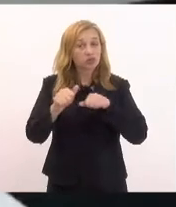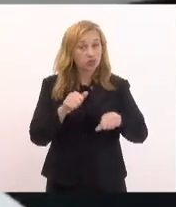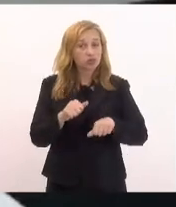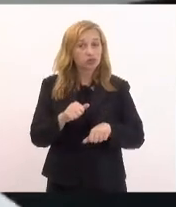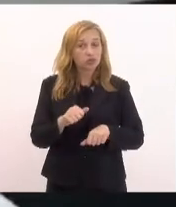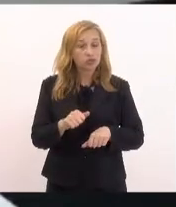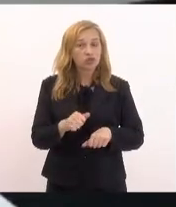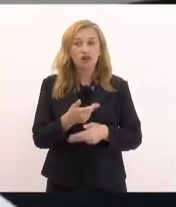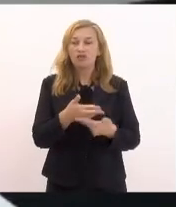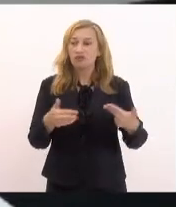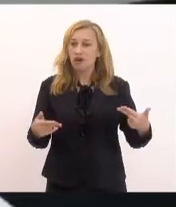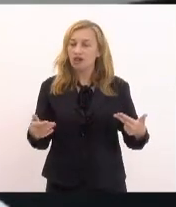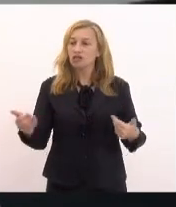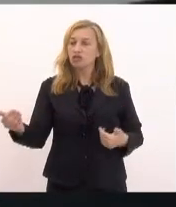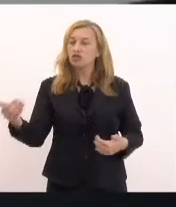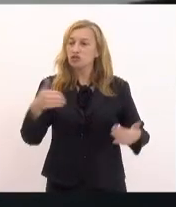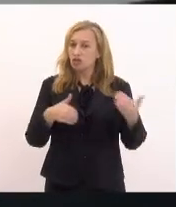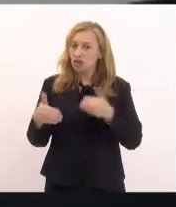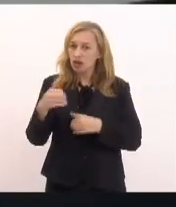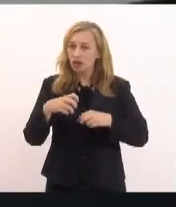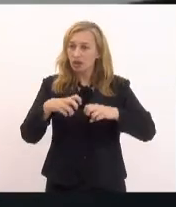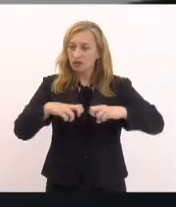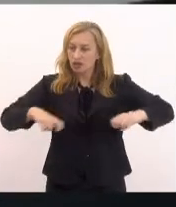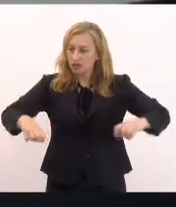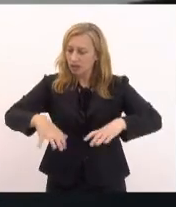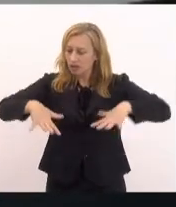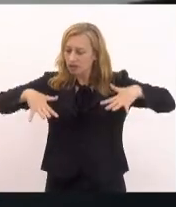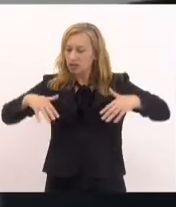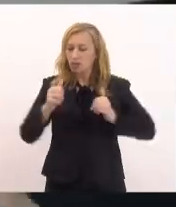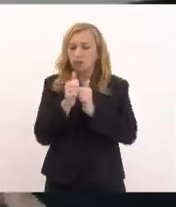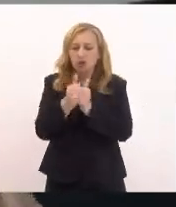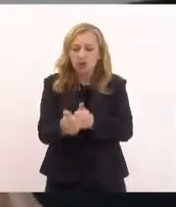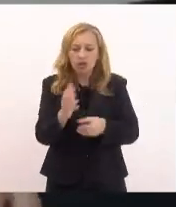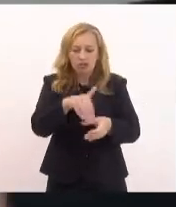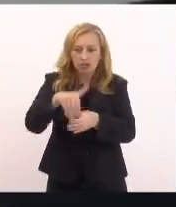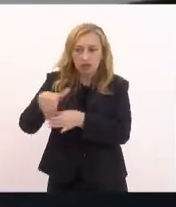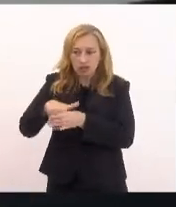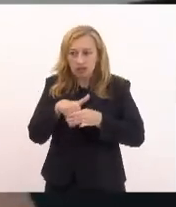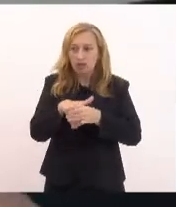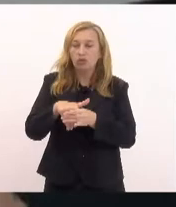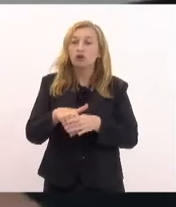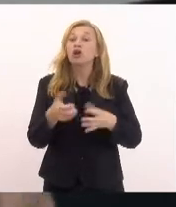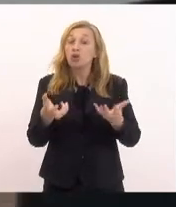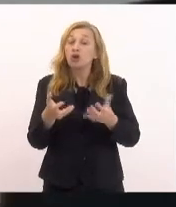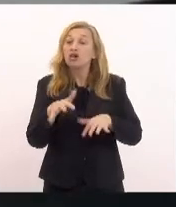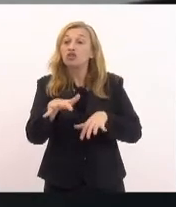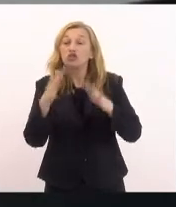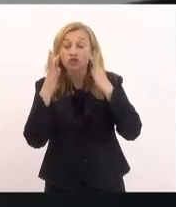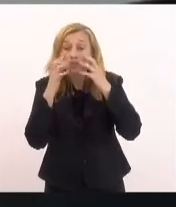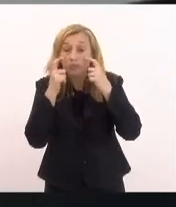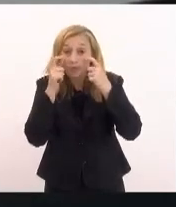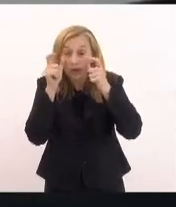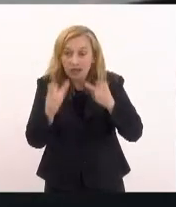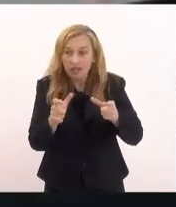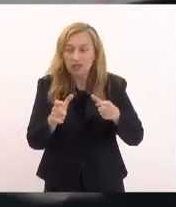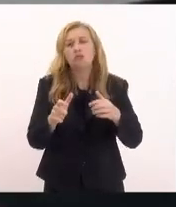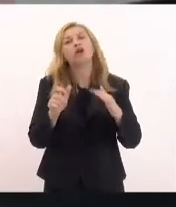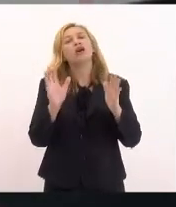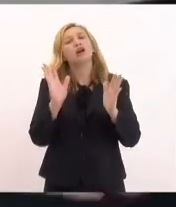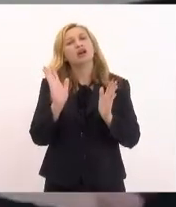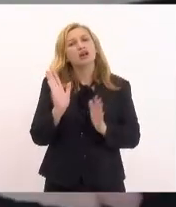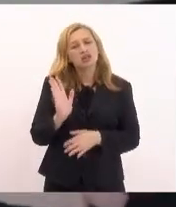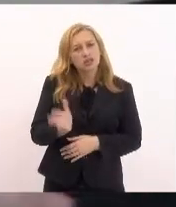Inclusive, muitos vieram às galerias, acompanharam a votação desses projetos, enfim. Então, eu quero aqui chamar a atenção, é claro